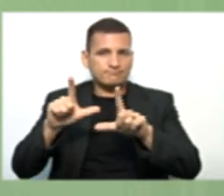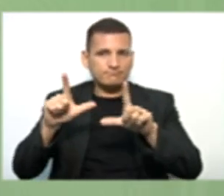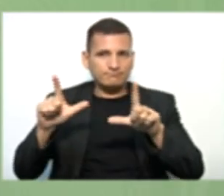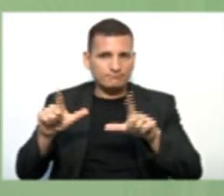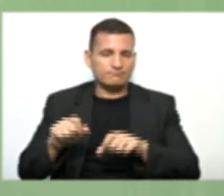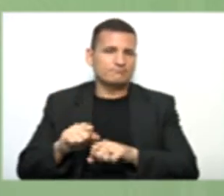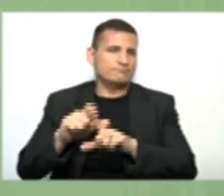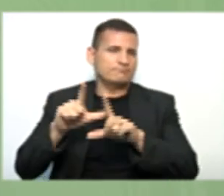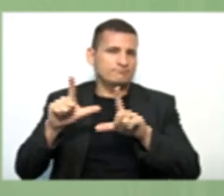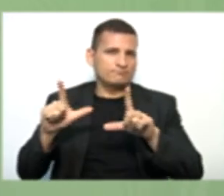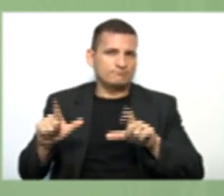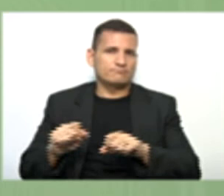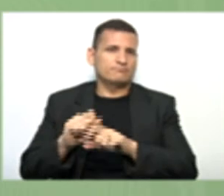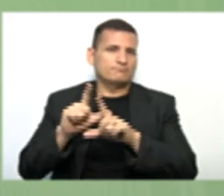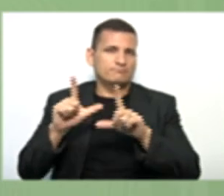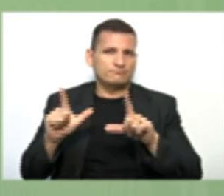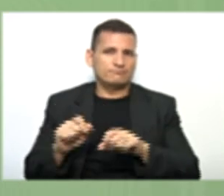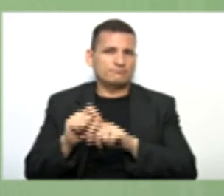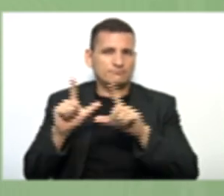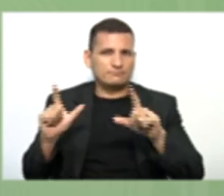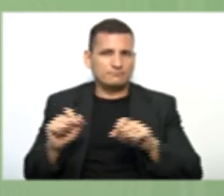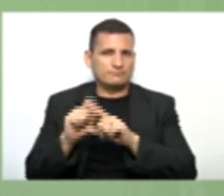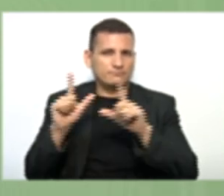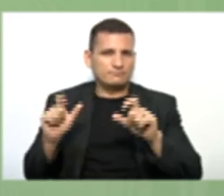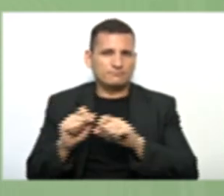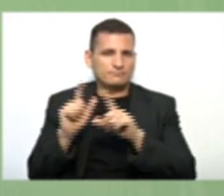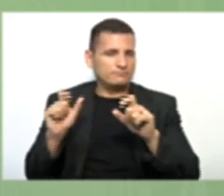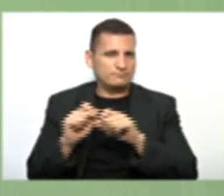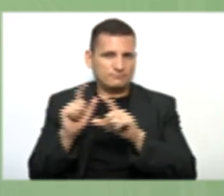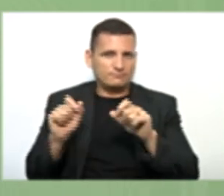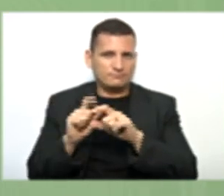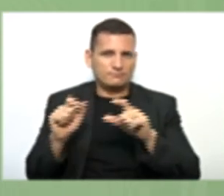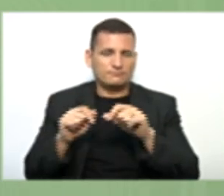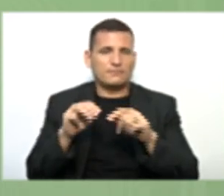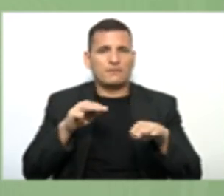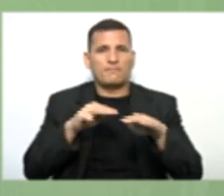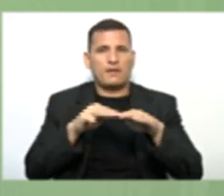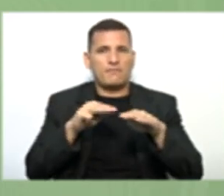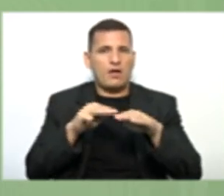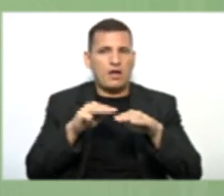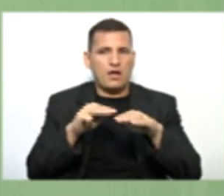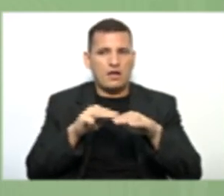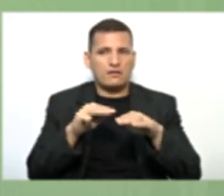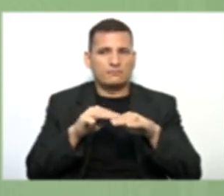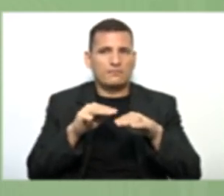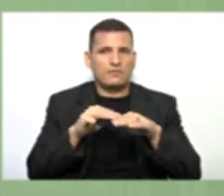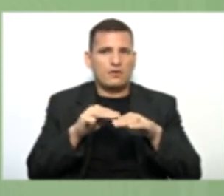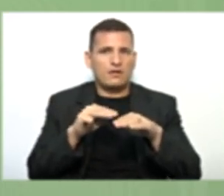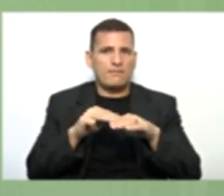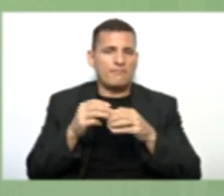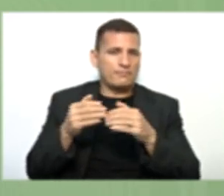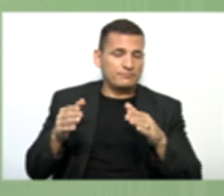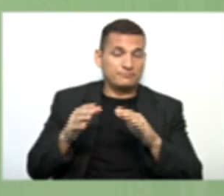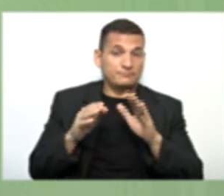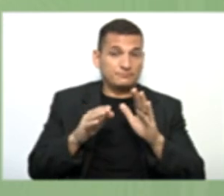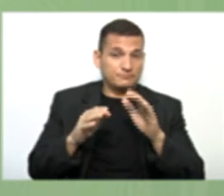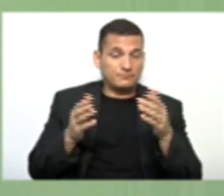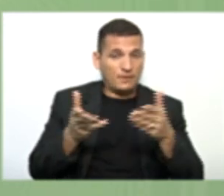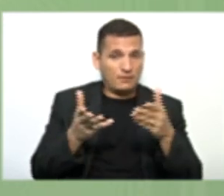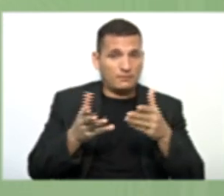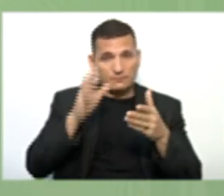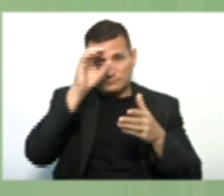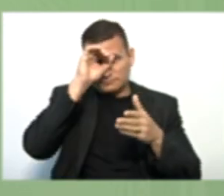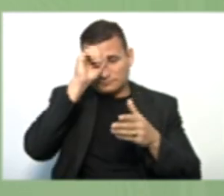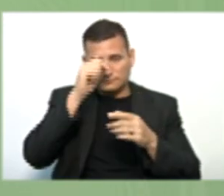executando até estourar a sua memória, né, professor? Isso acontece bastante, né? Quem está aprendendo vai aprender a trabalhar com laço agora, se não tiver